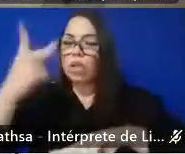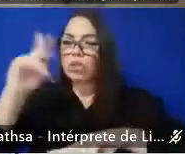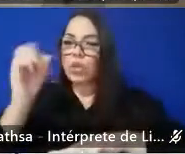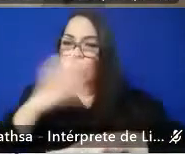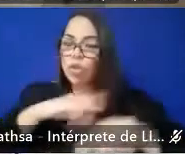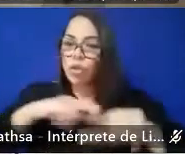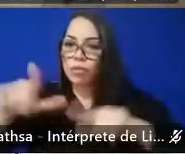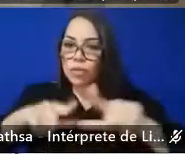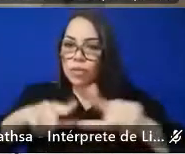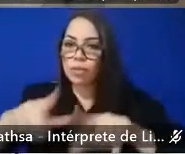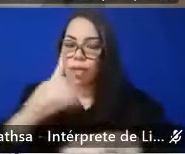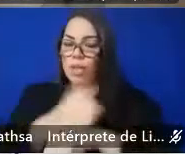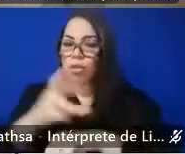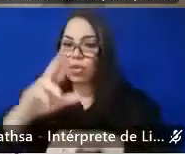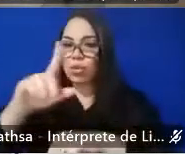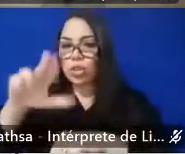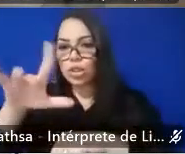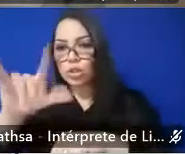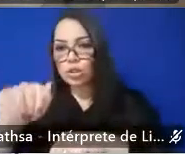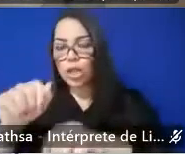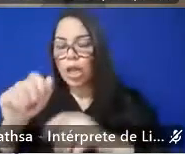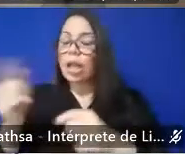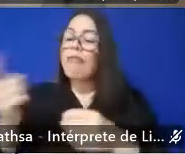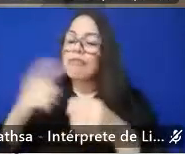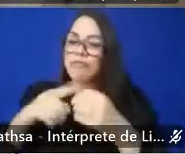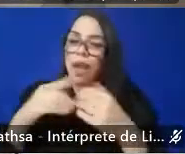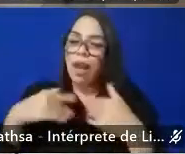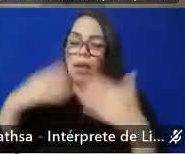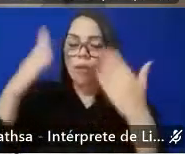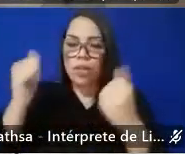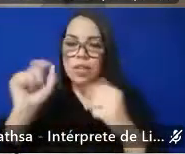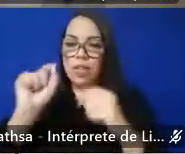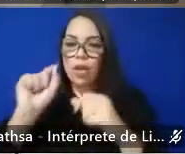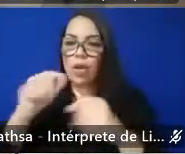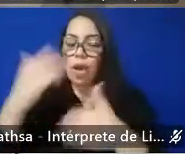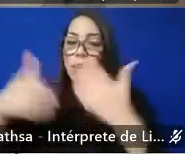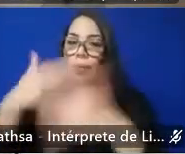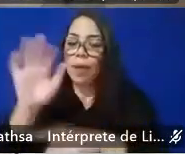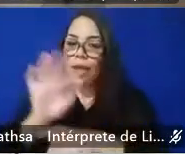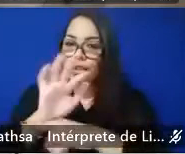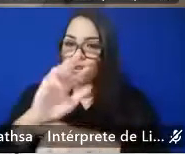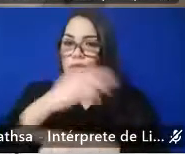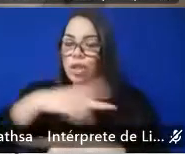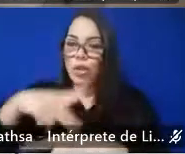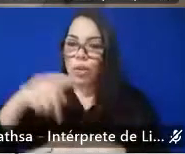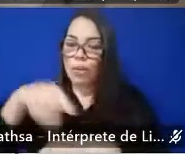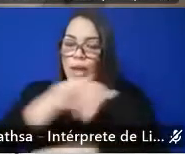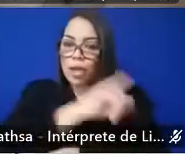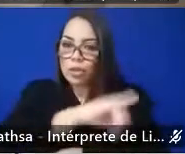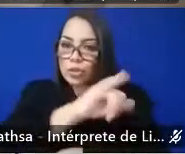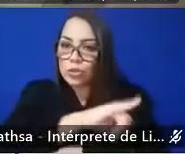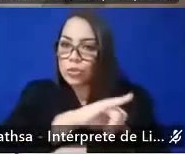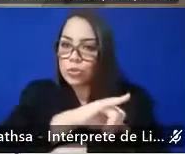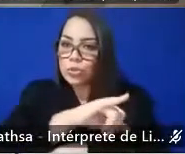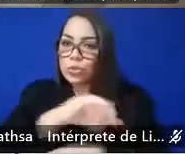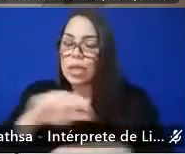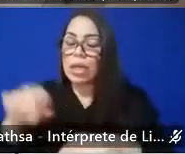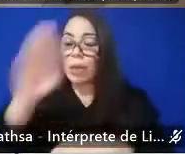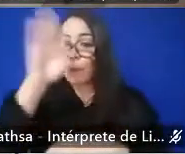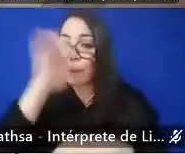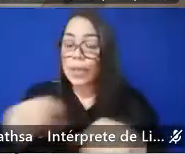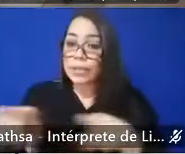que certamente virão tem muita contribui ainda com o Ministério Público do Rio de Janeiro Como está o brasileiro é